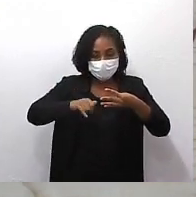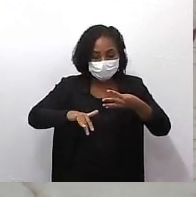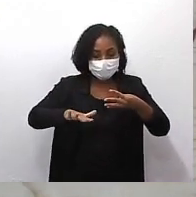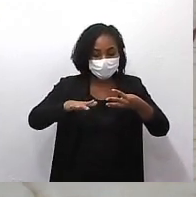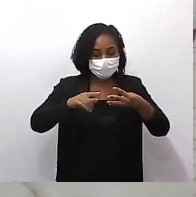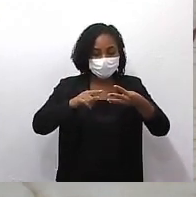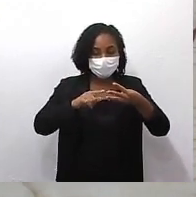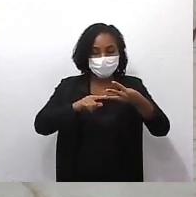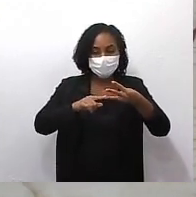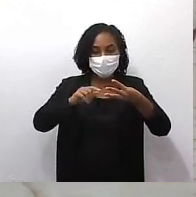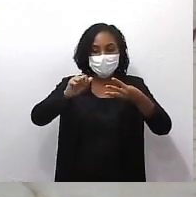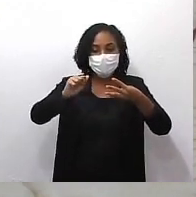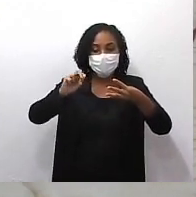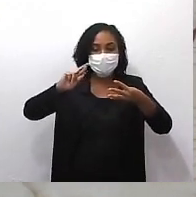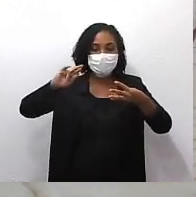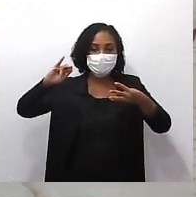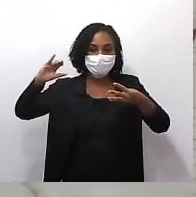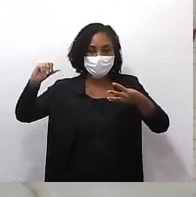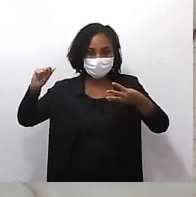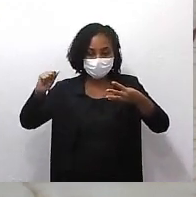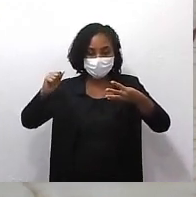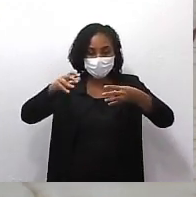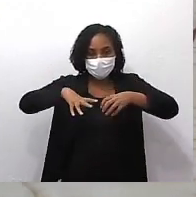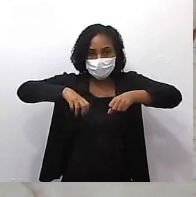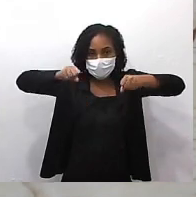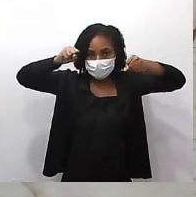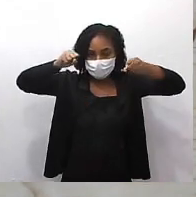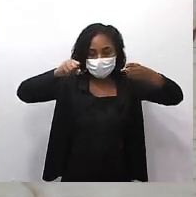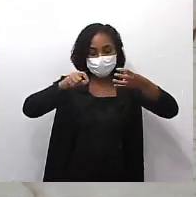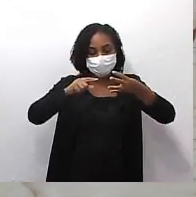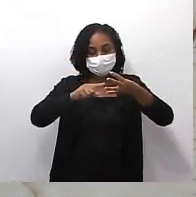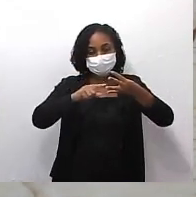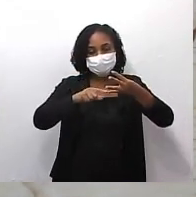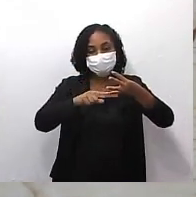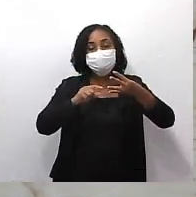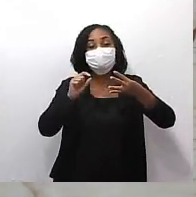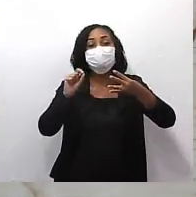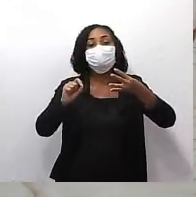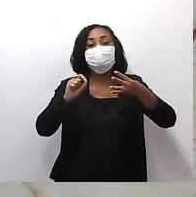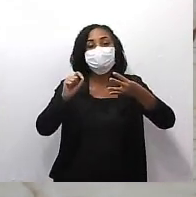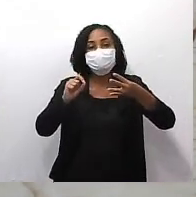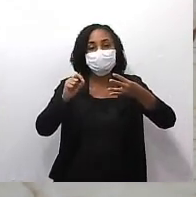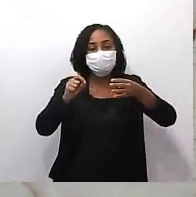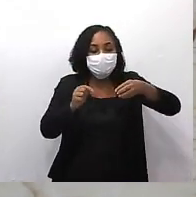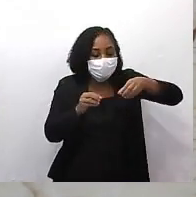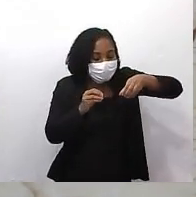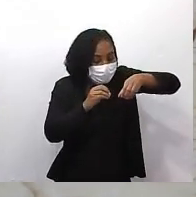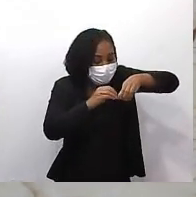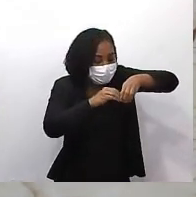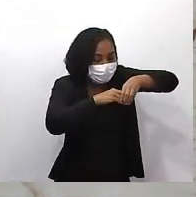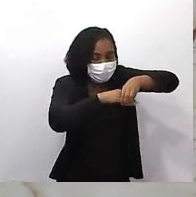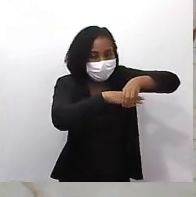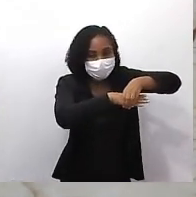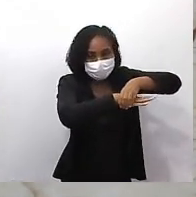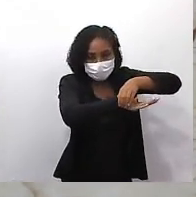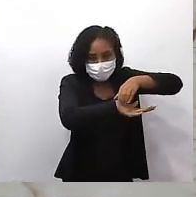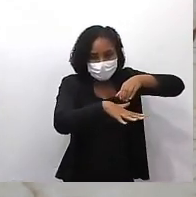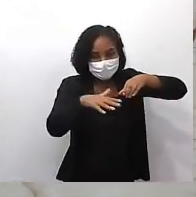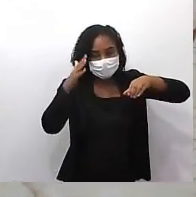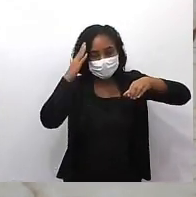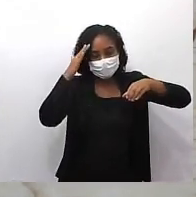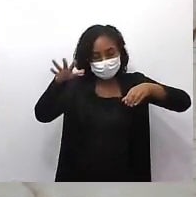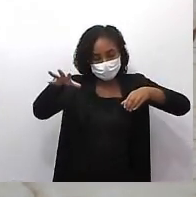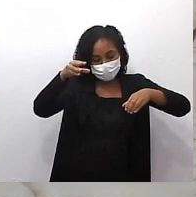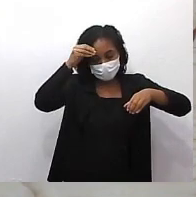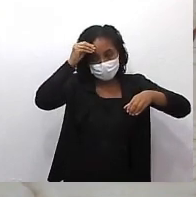lago. Ele desaparece, né, evaporado, e a criptorreica é aquela que infiltra. Compreendemos,